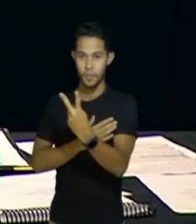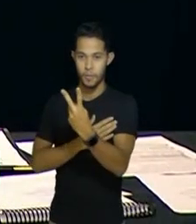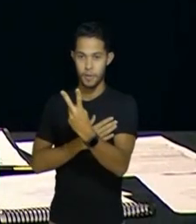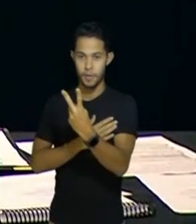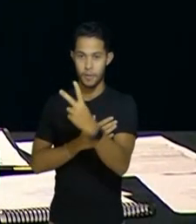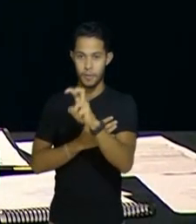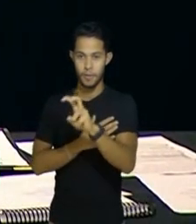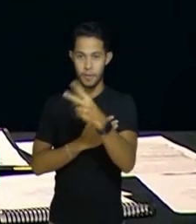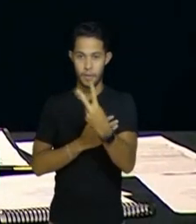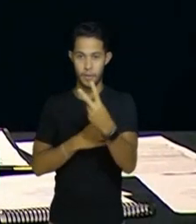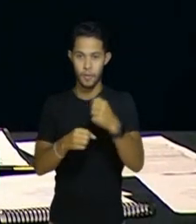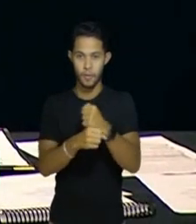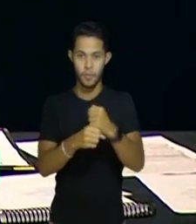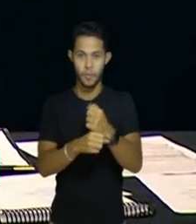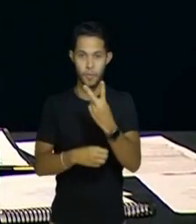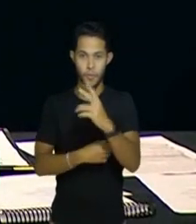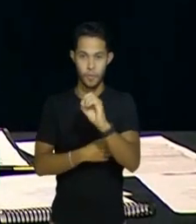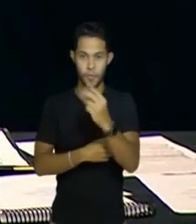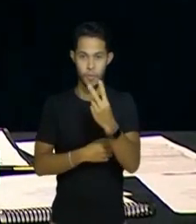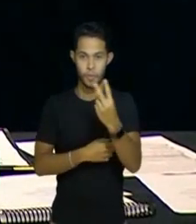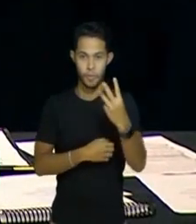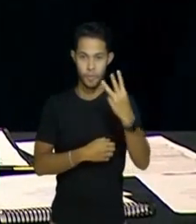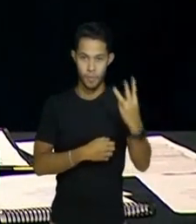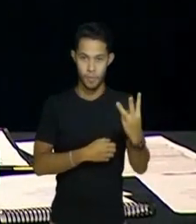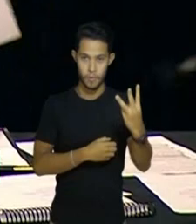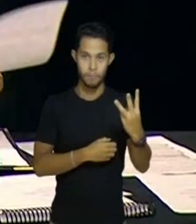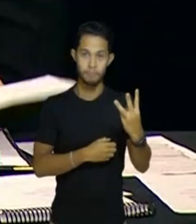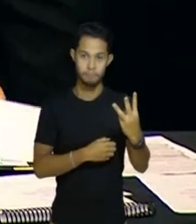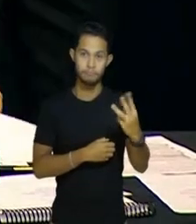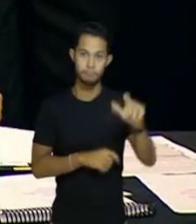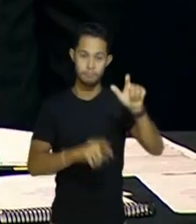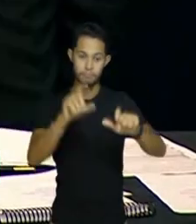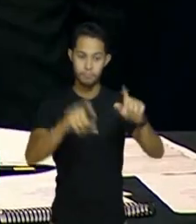252 de 2023, autoria, deputado Napoleão Bernardes.